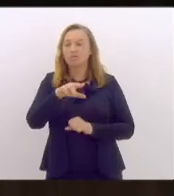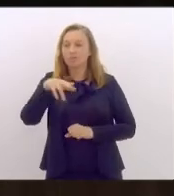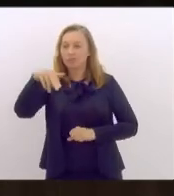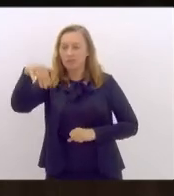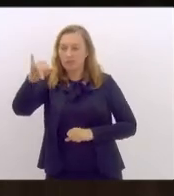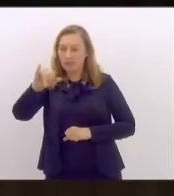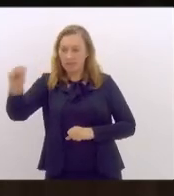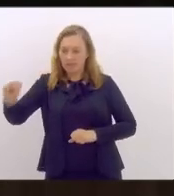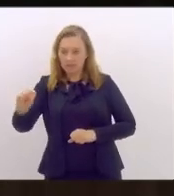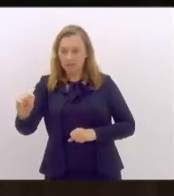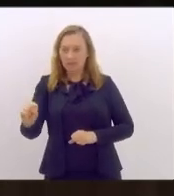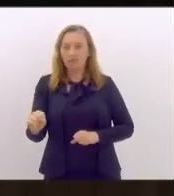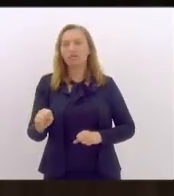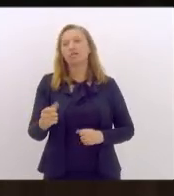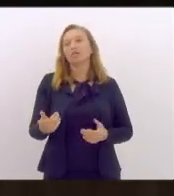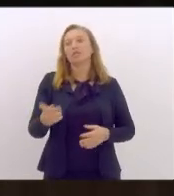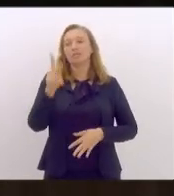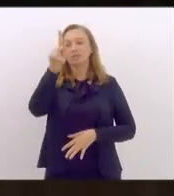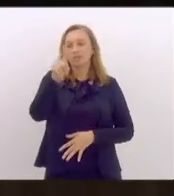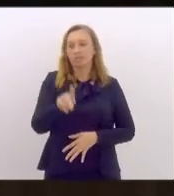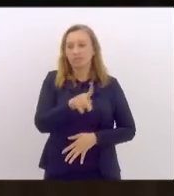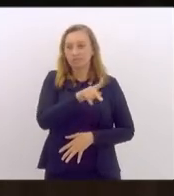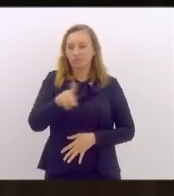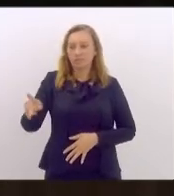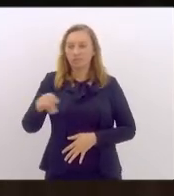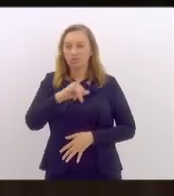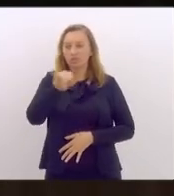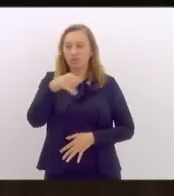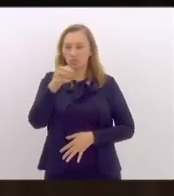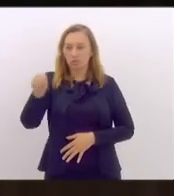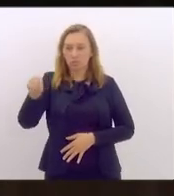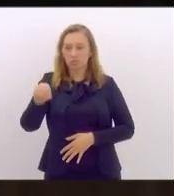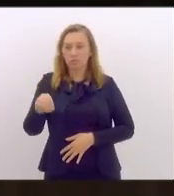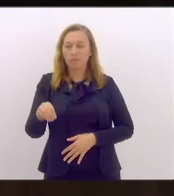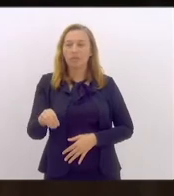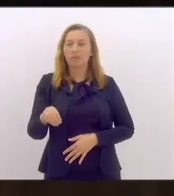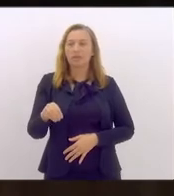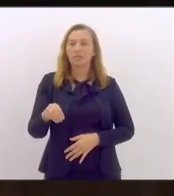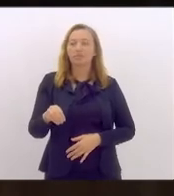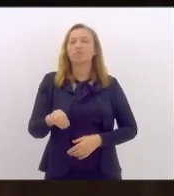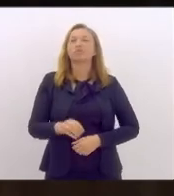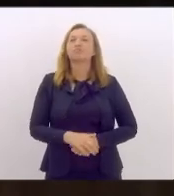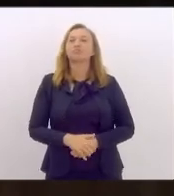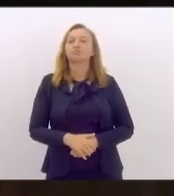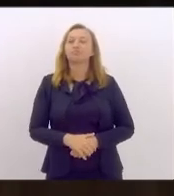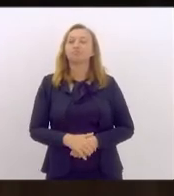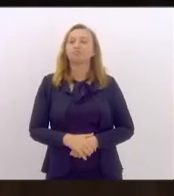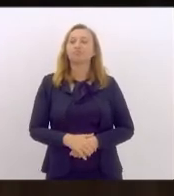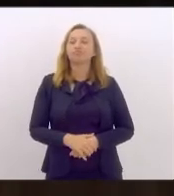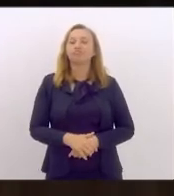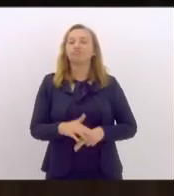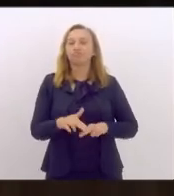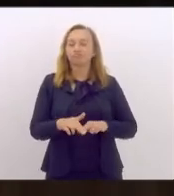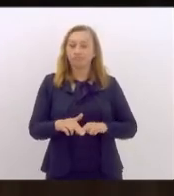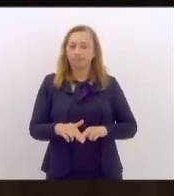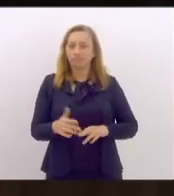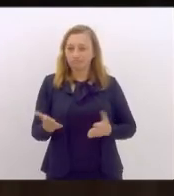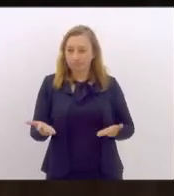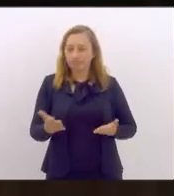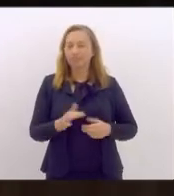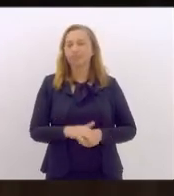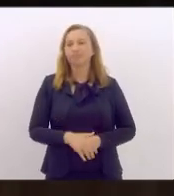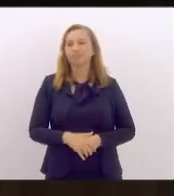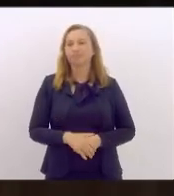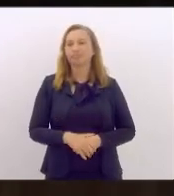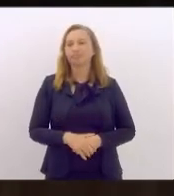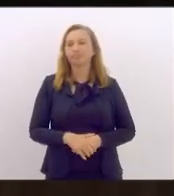João Cláudio no bairro de Fátima é que a missa em homenagem a São Miguel Arcanjo portanto fazer menção né fazendo